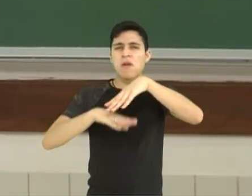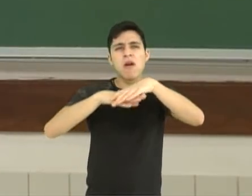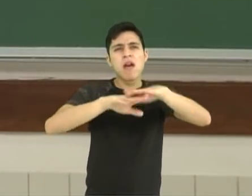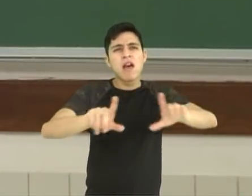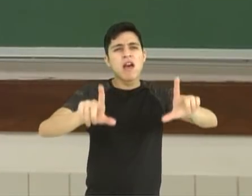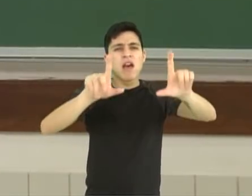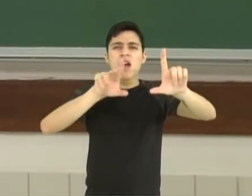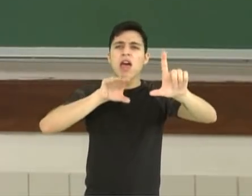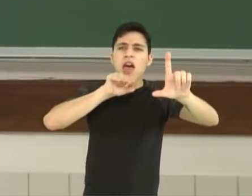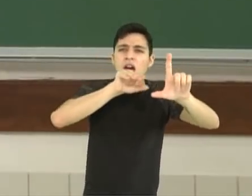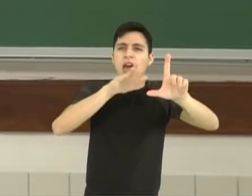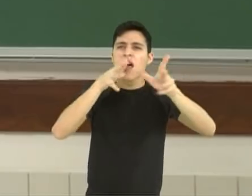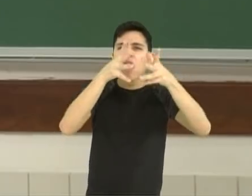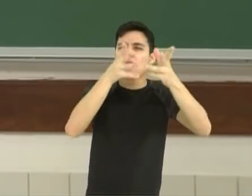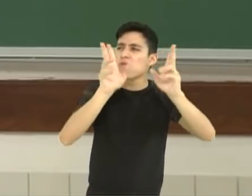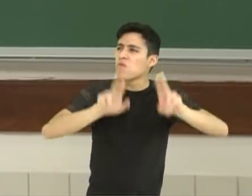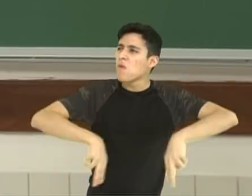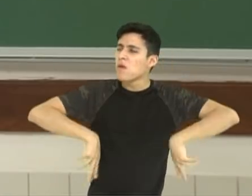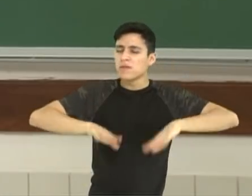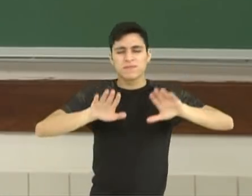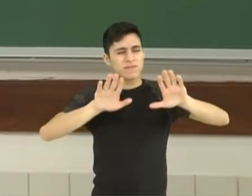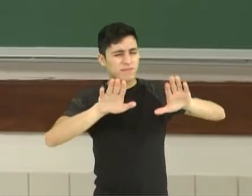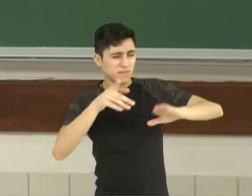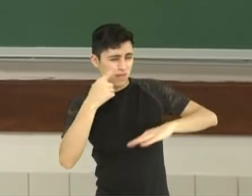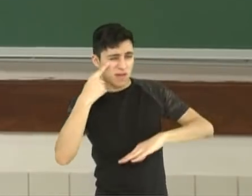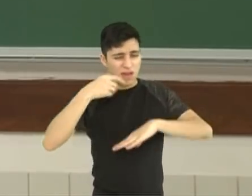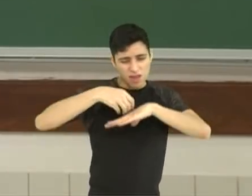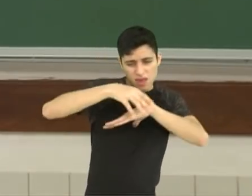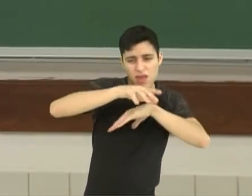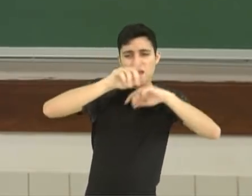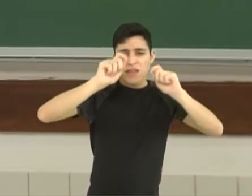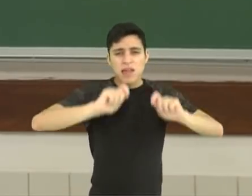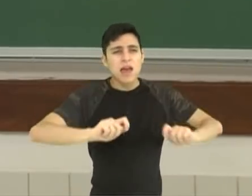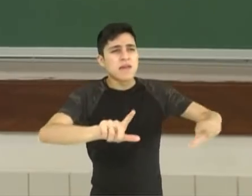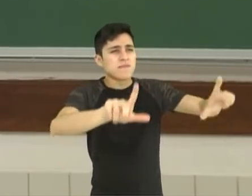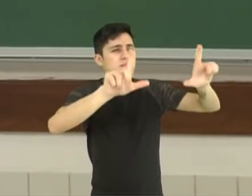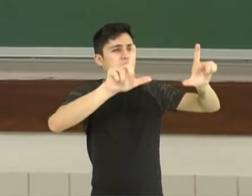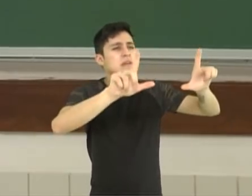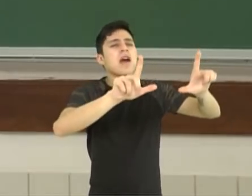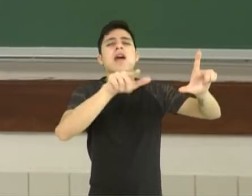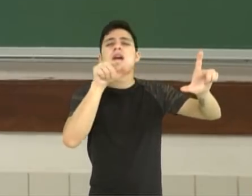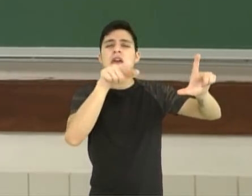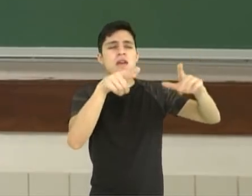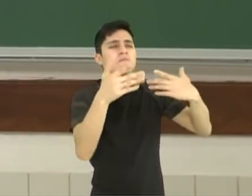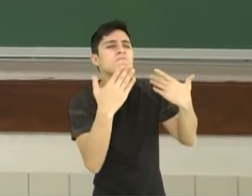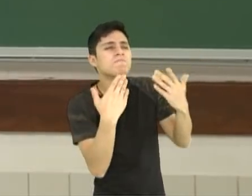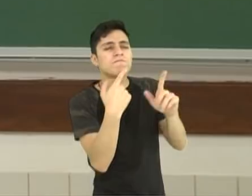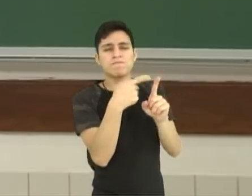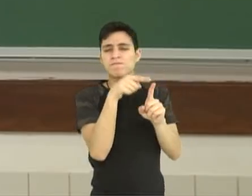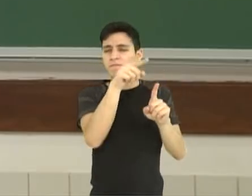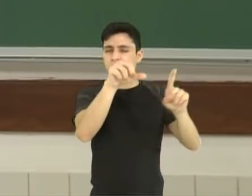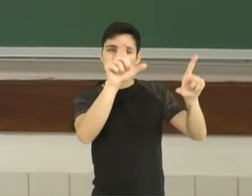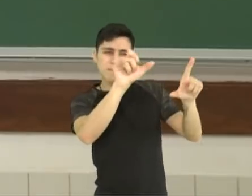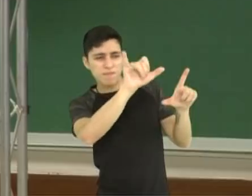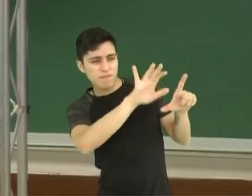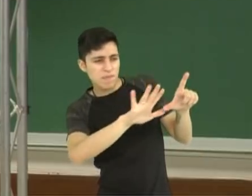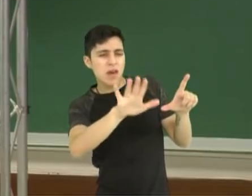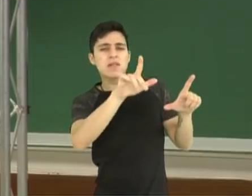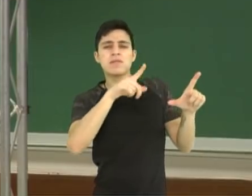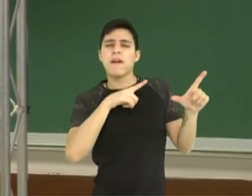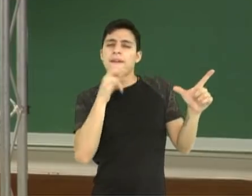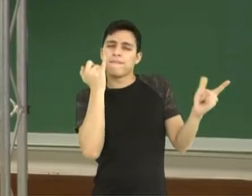louco? Não! A gente pode conversar com a imagem, porque ela nos traz muitas informações.